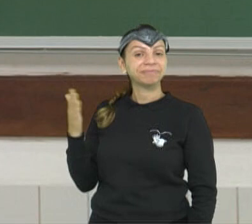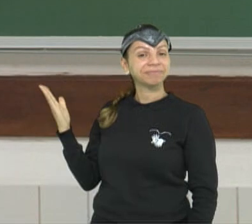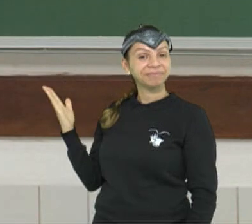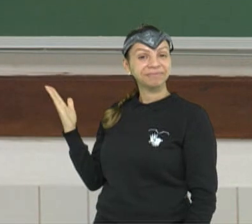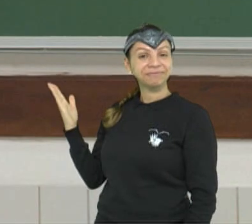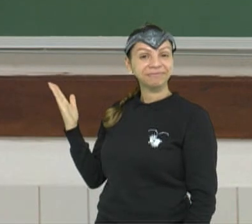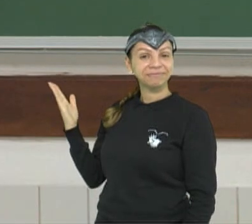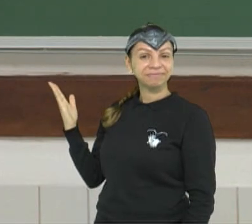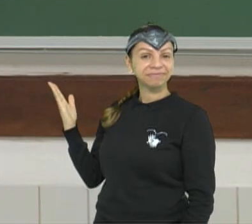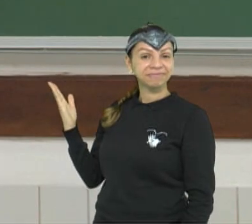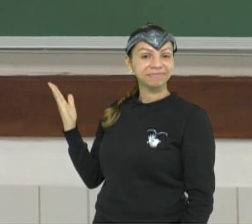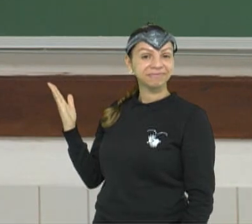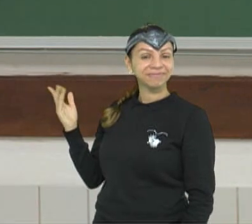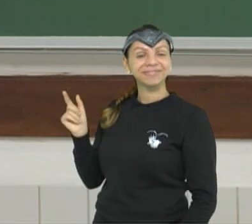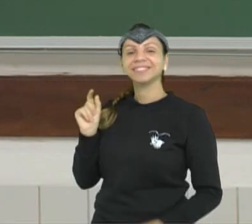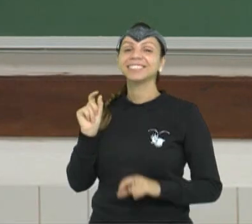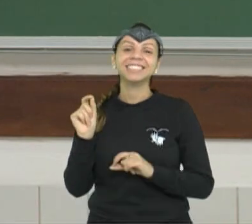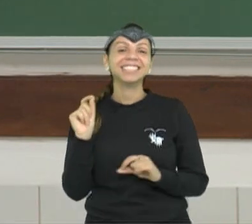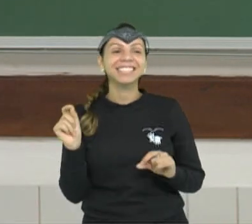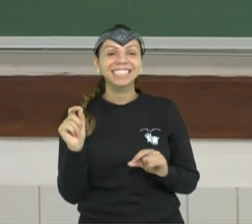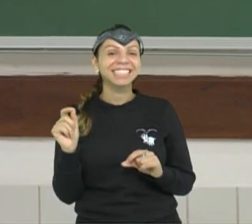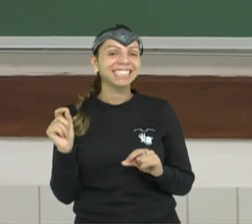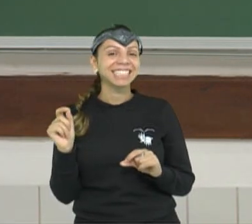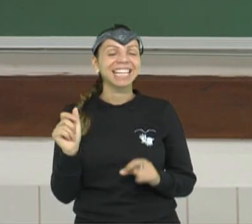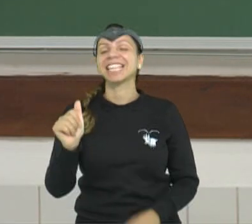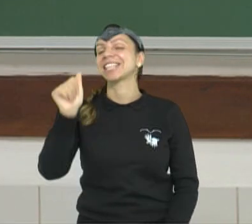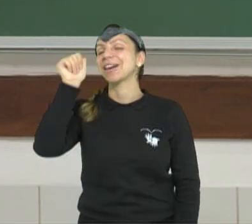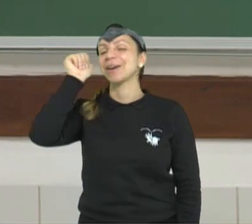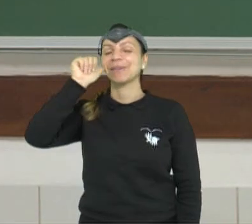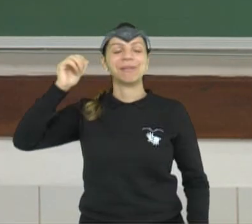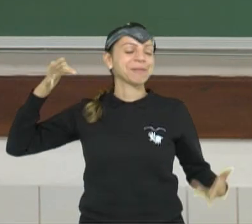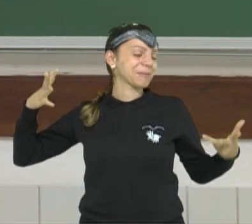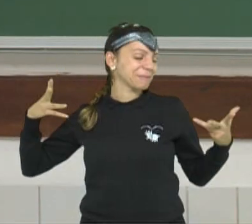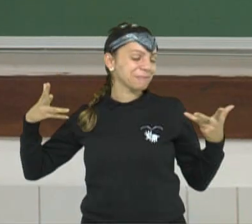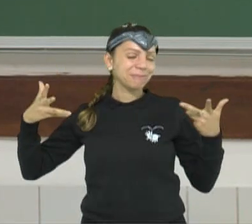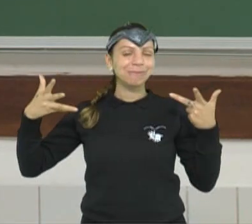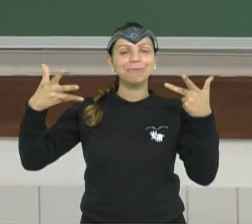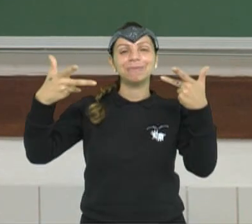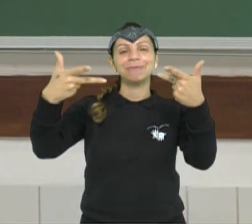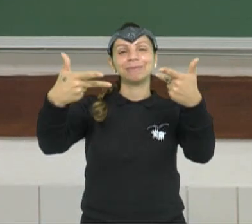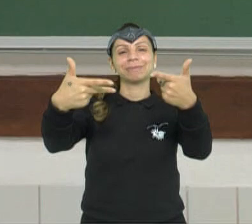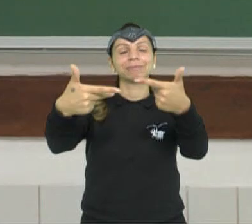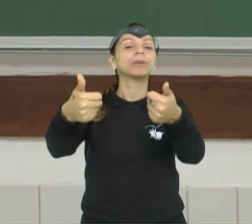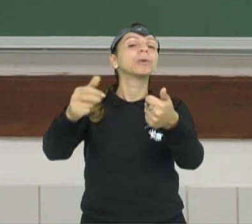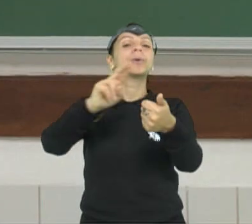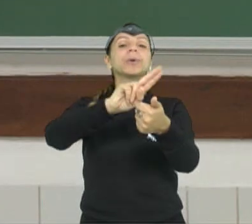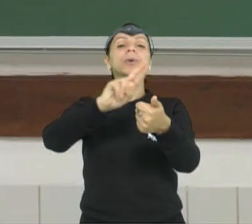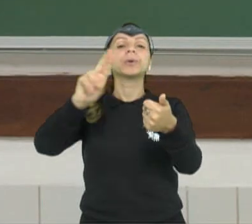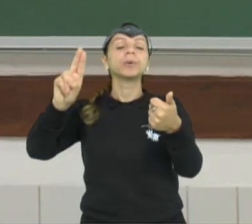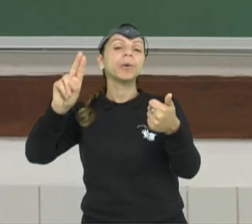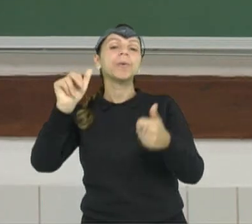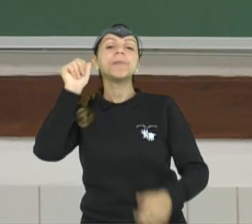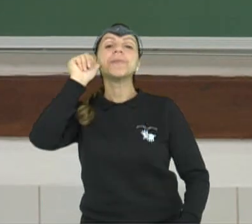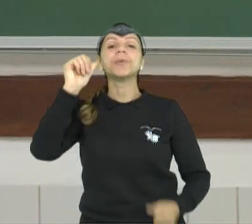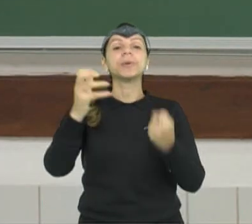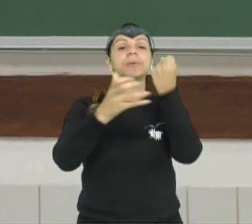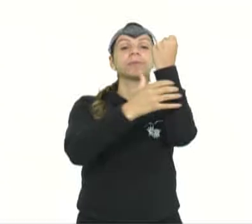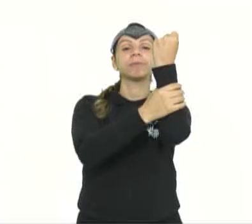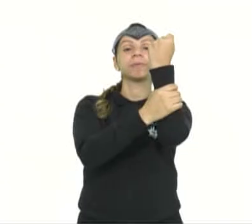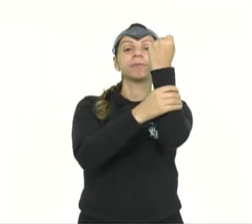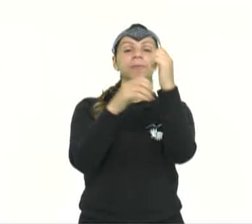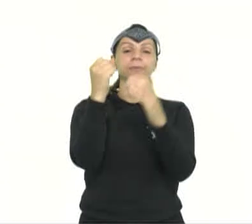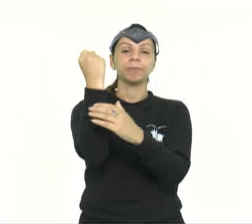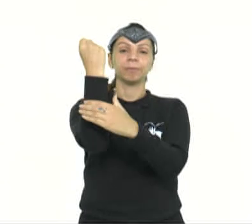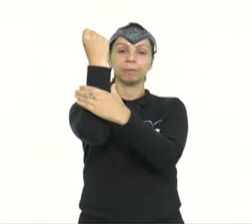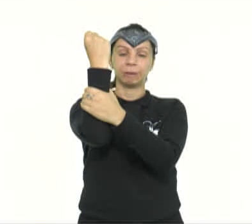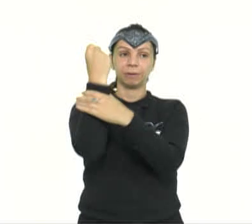a Wonder Woman. É essa mulher maravilhosa, né? Chamamos ela a Mulher Maravilha. Ela